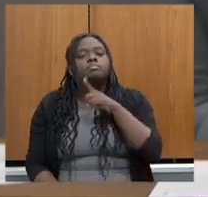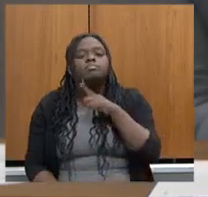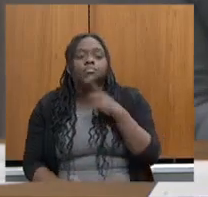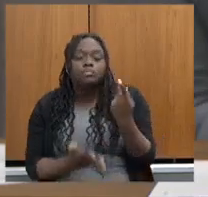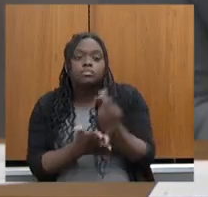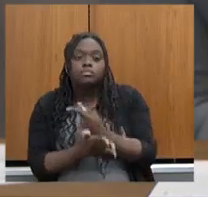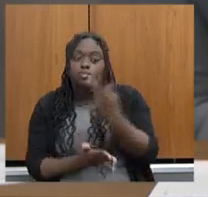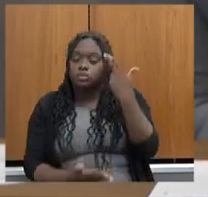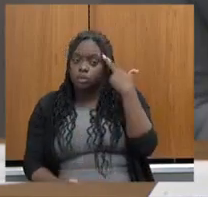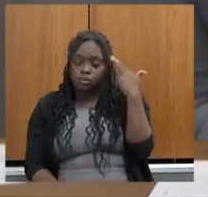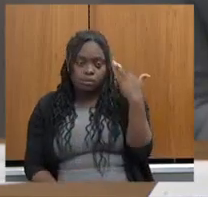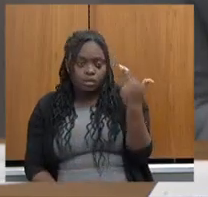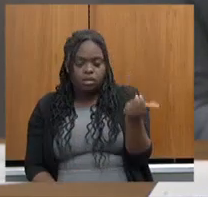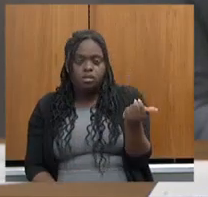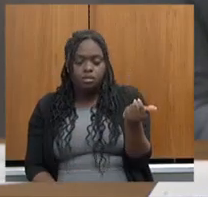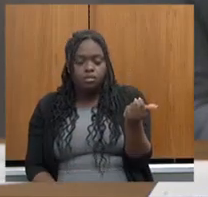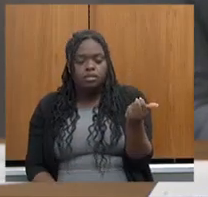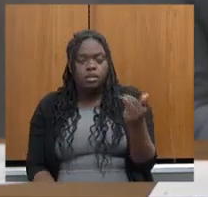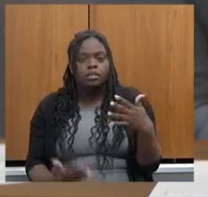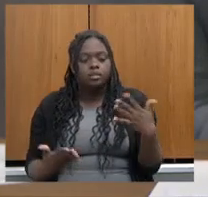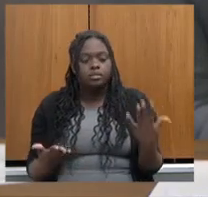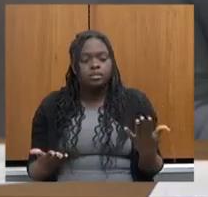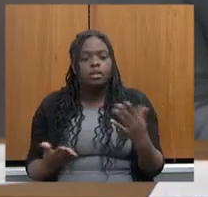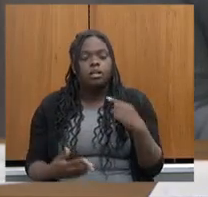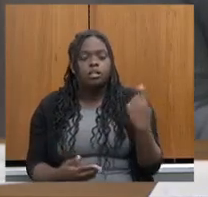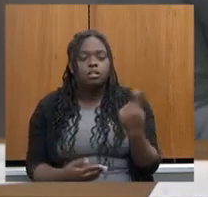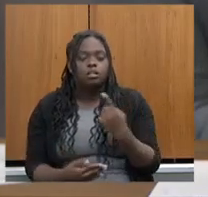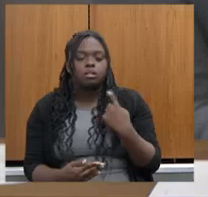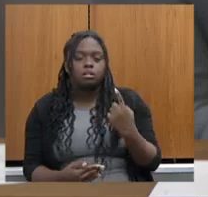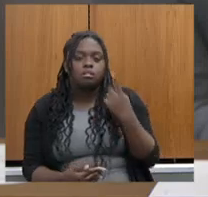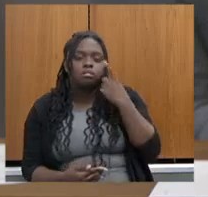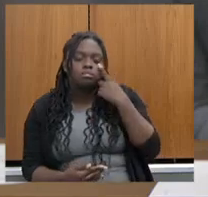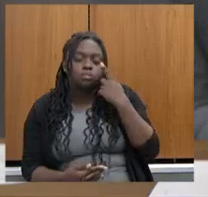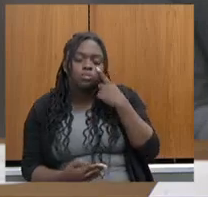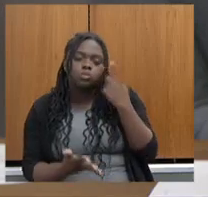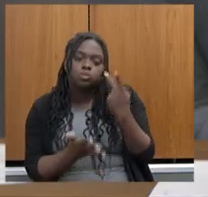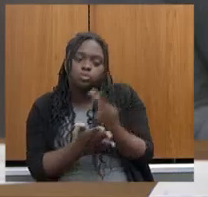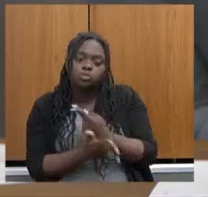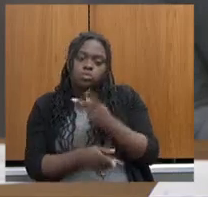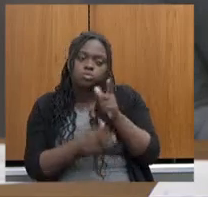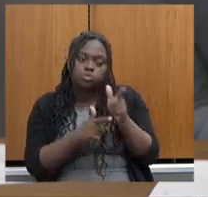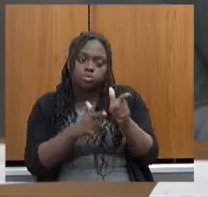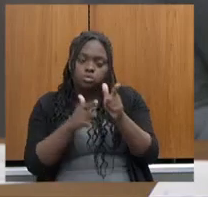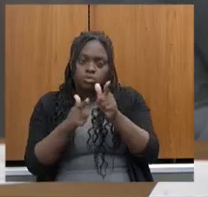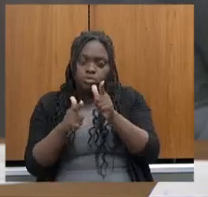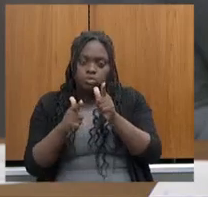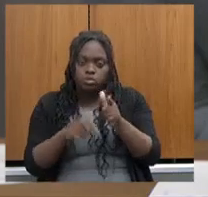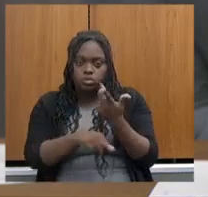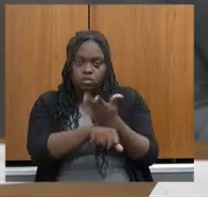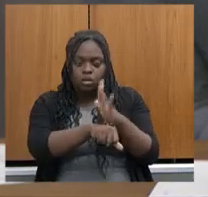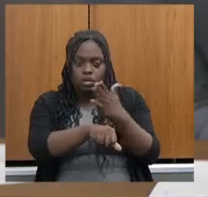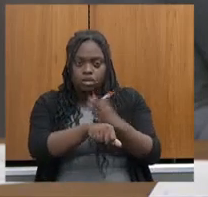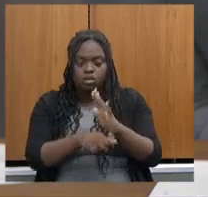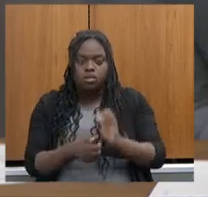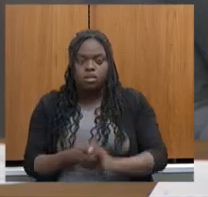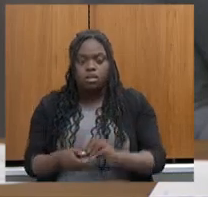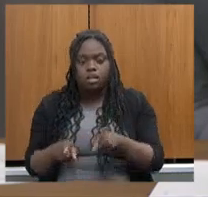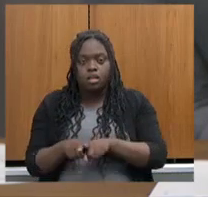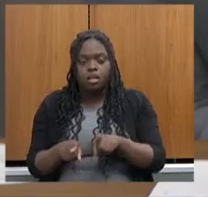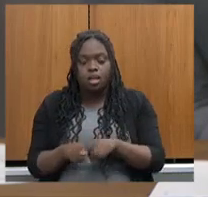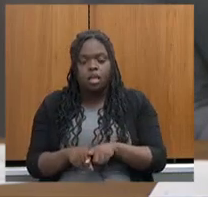normalmente Então dentro da nossa previsão está ocorrendo tiro prático questão do